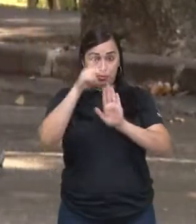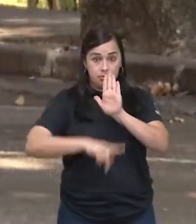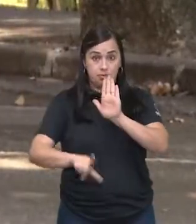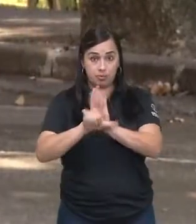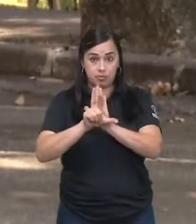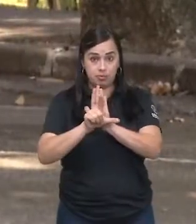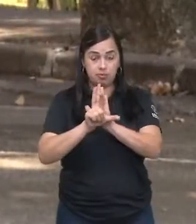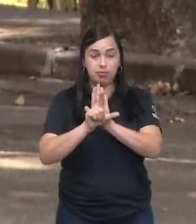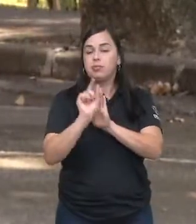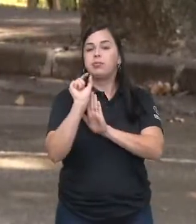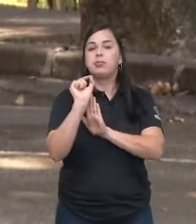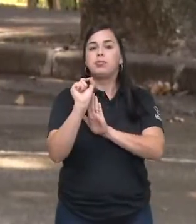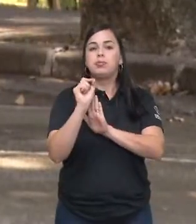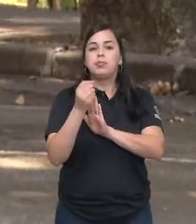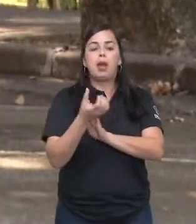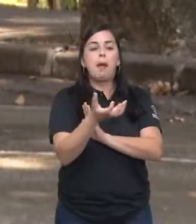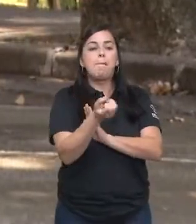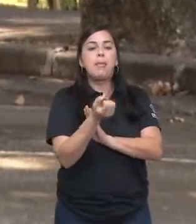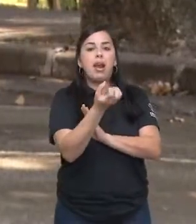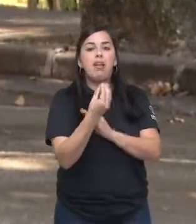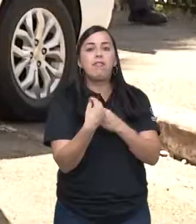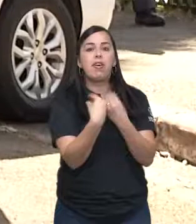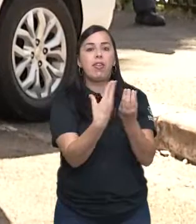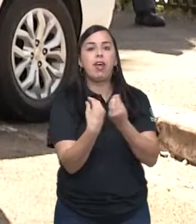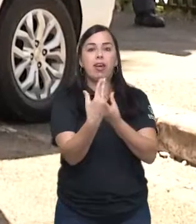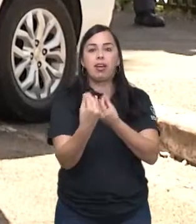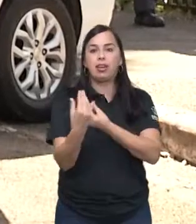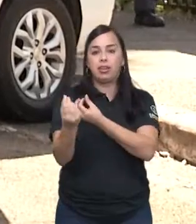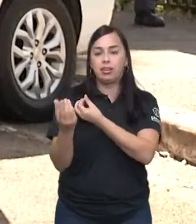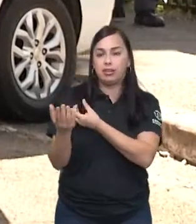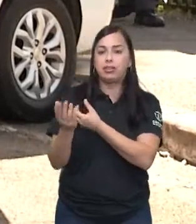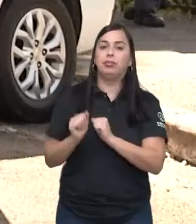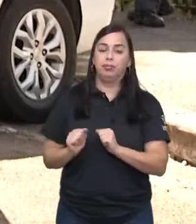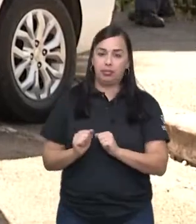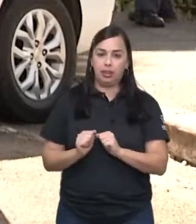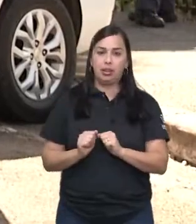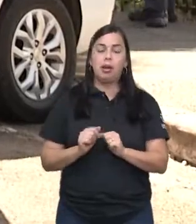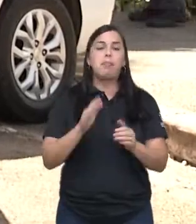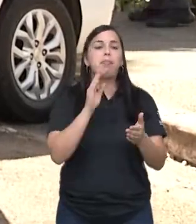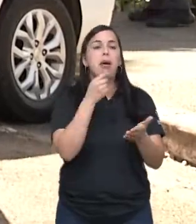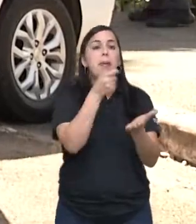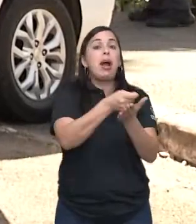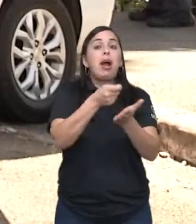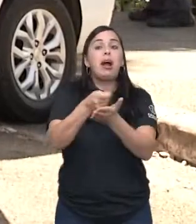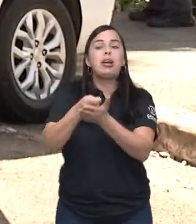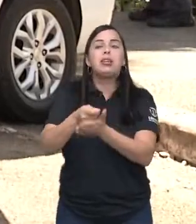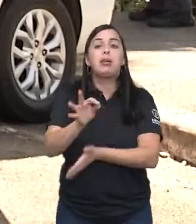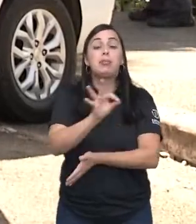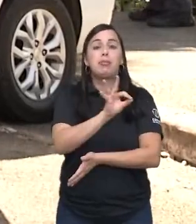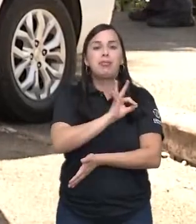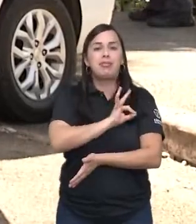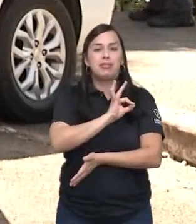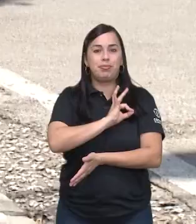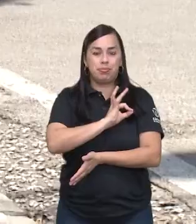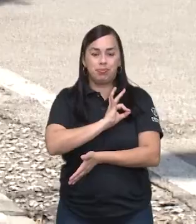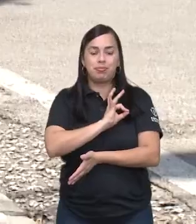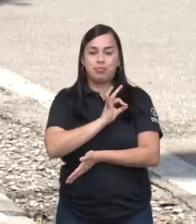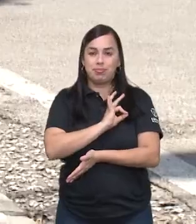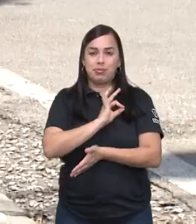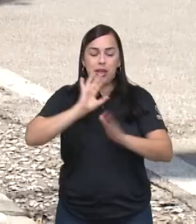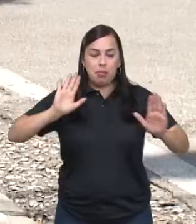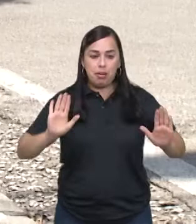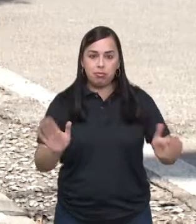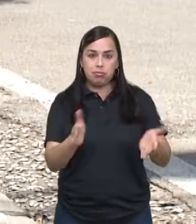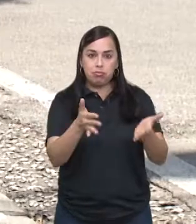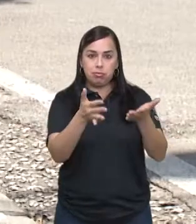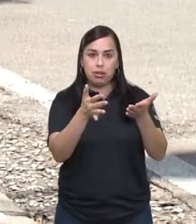de lei que cria a gratificação por desempenho de atividade delegada a ser paga aos policiais militares, com o